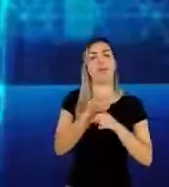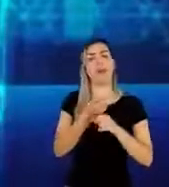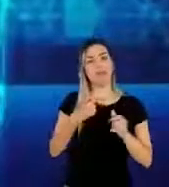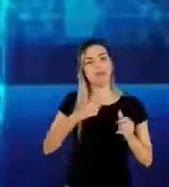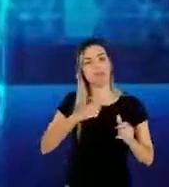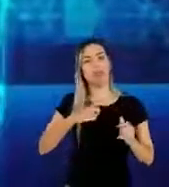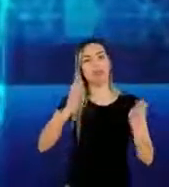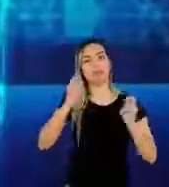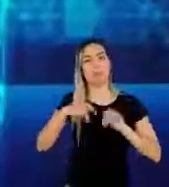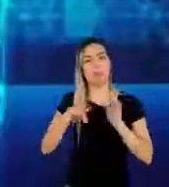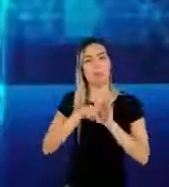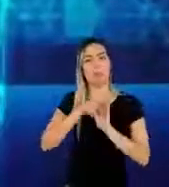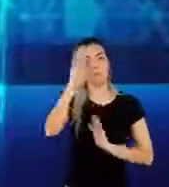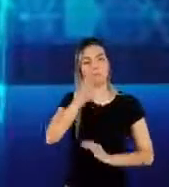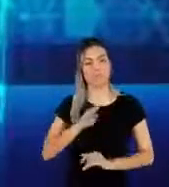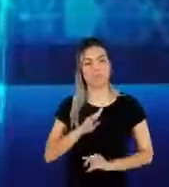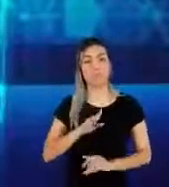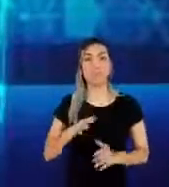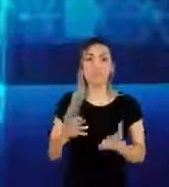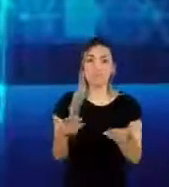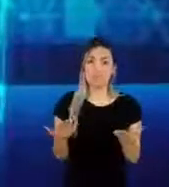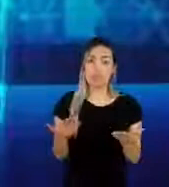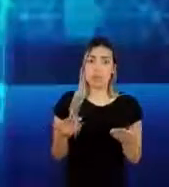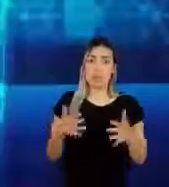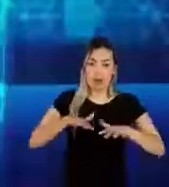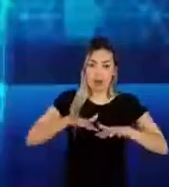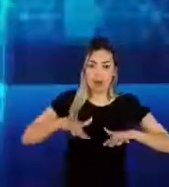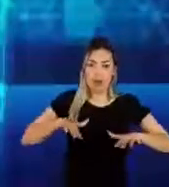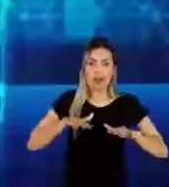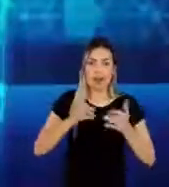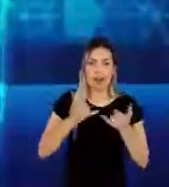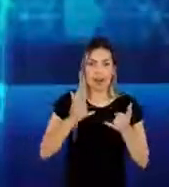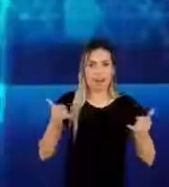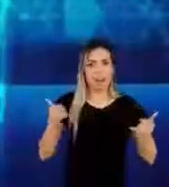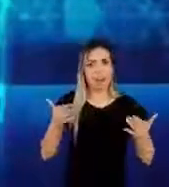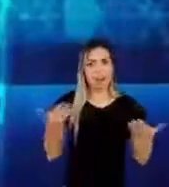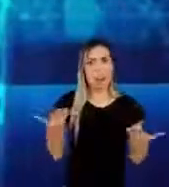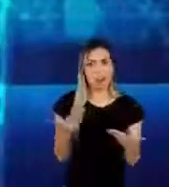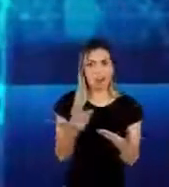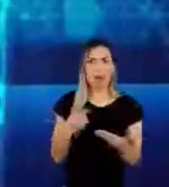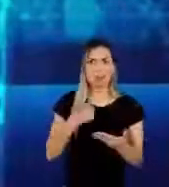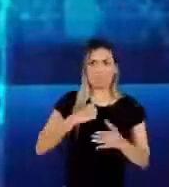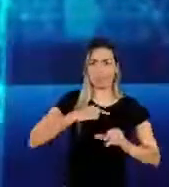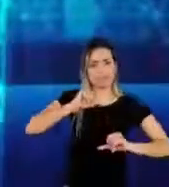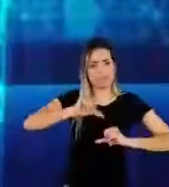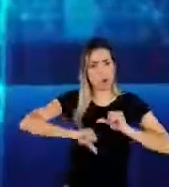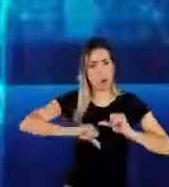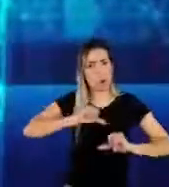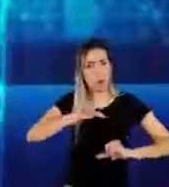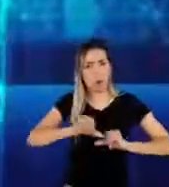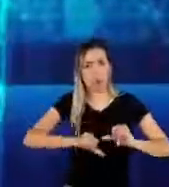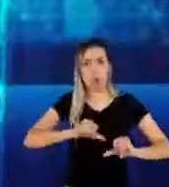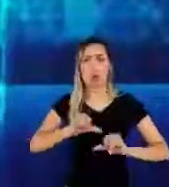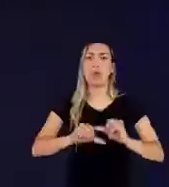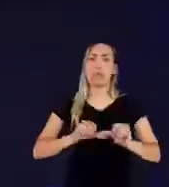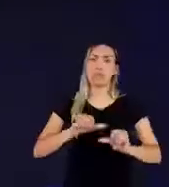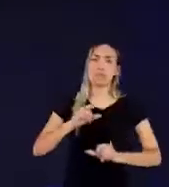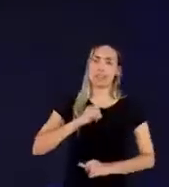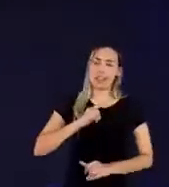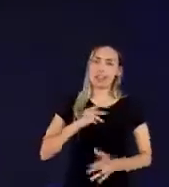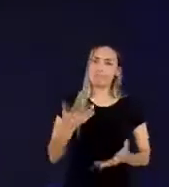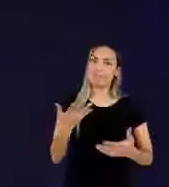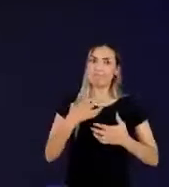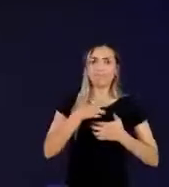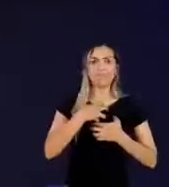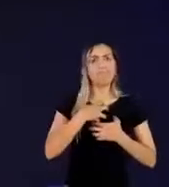Brasil. Então, o setor elétrico, nós estamos vivendo um verdadeiro momento de transformação e isso é, diria você, motivador e